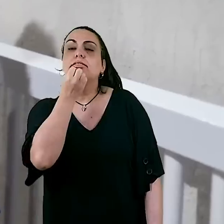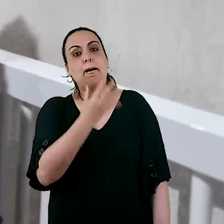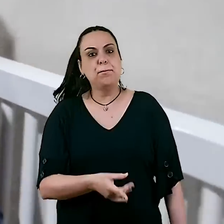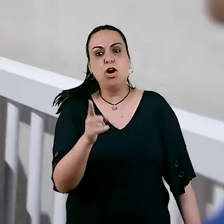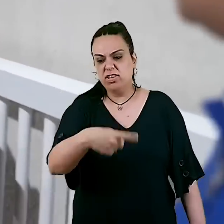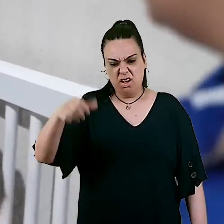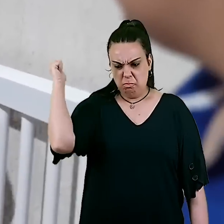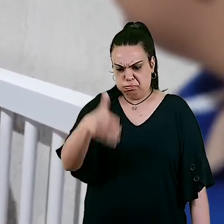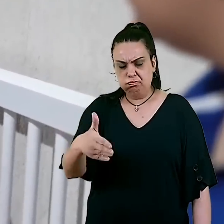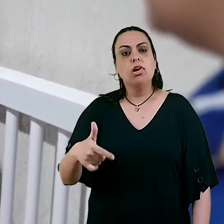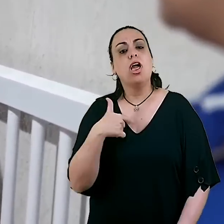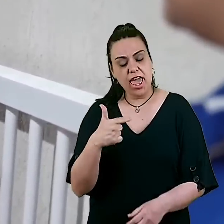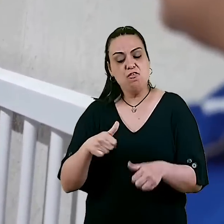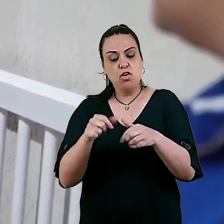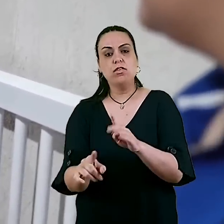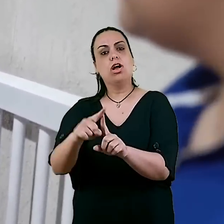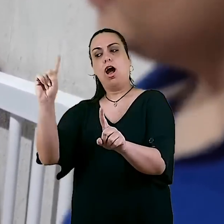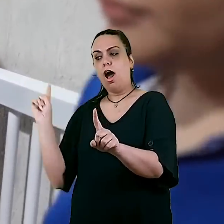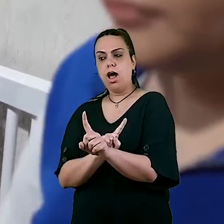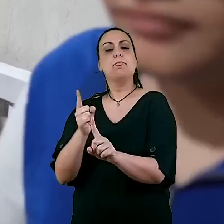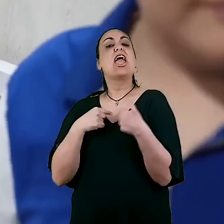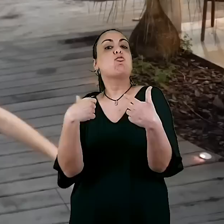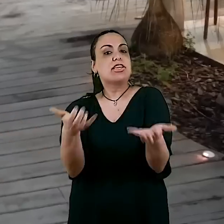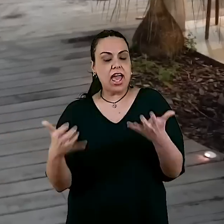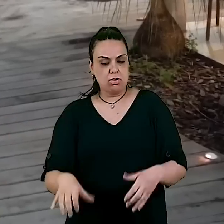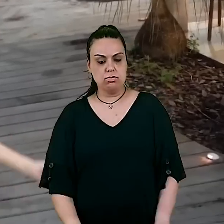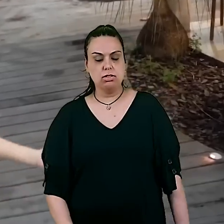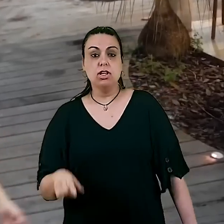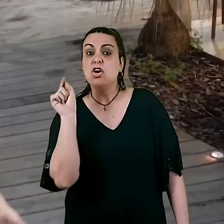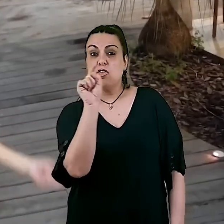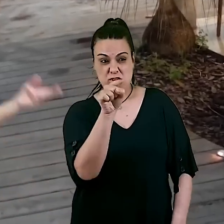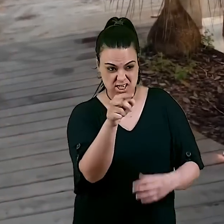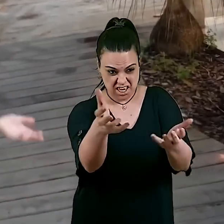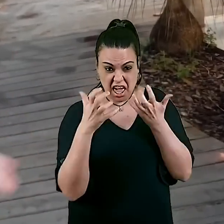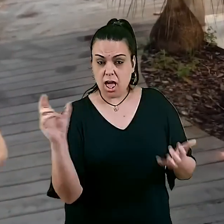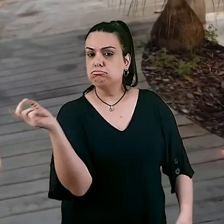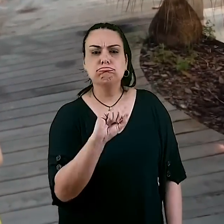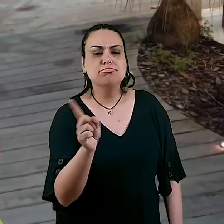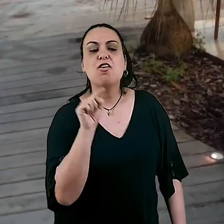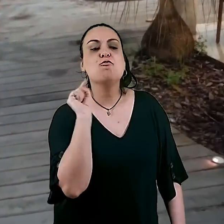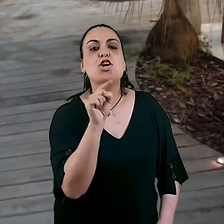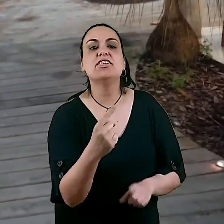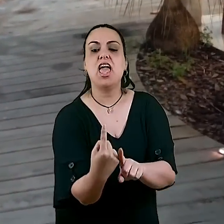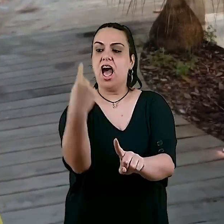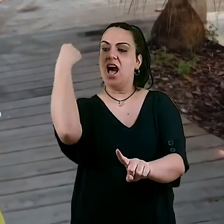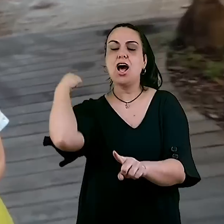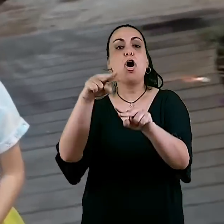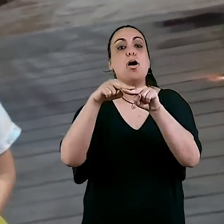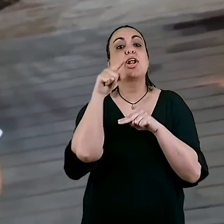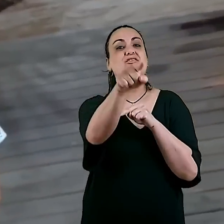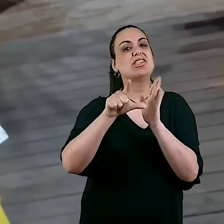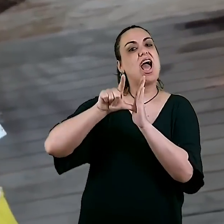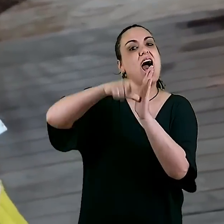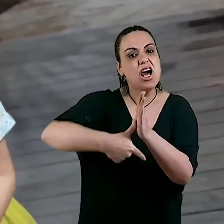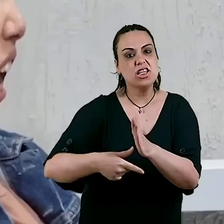Tá bom, seus pirralhos. Eu vou ficar aqui porque eu quero. Ei, você vai ficar aí porque quer, não. Você vai ficar aí porque